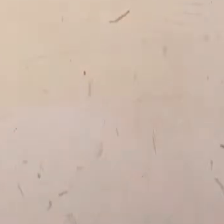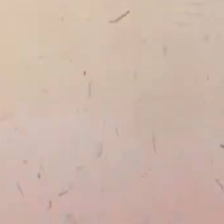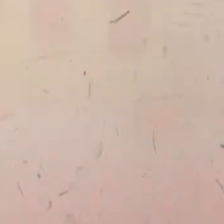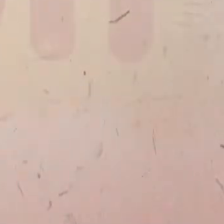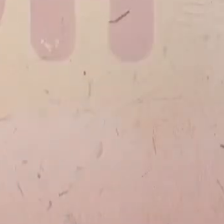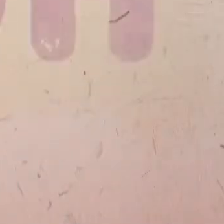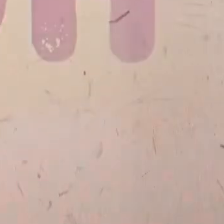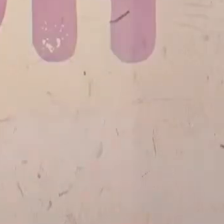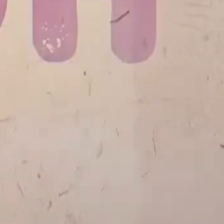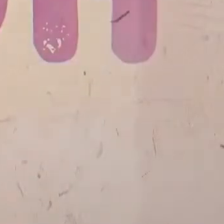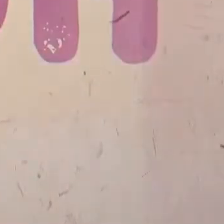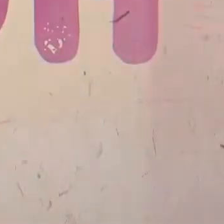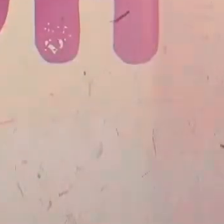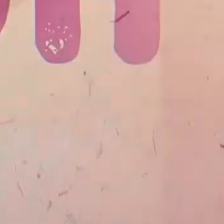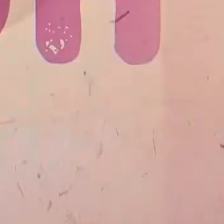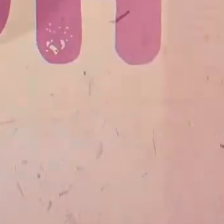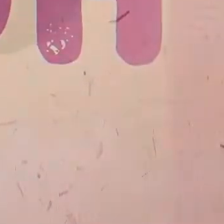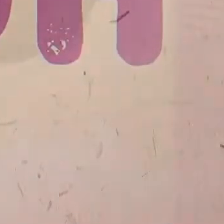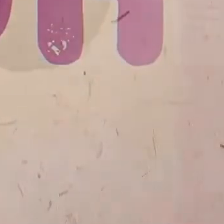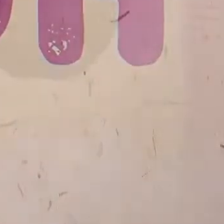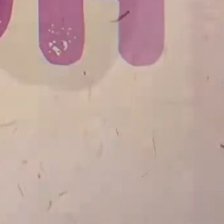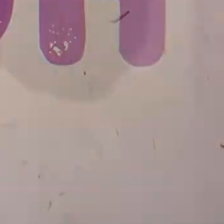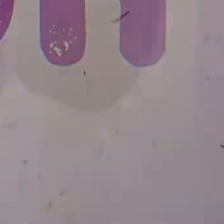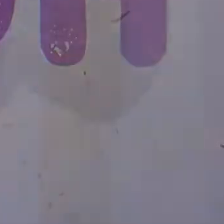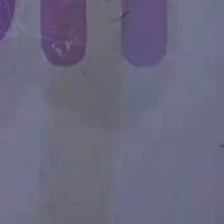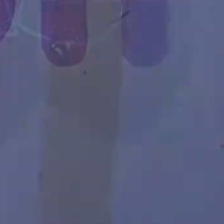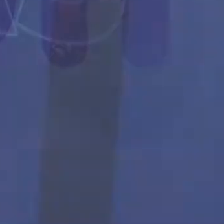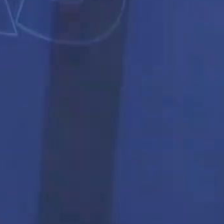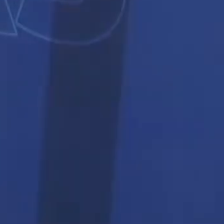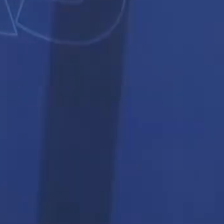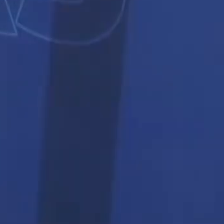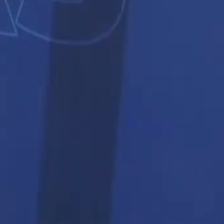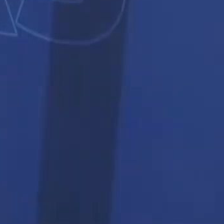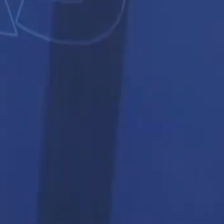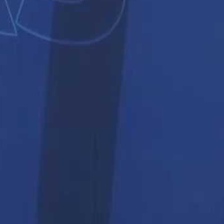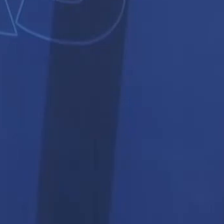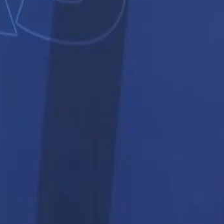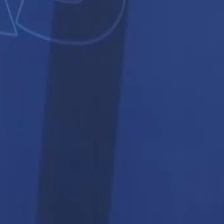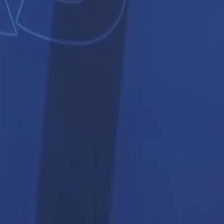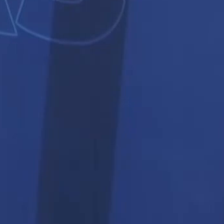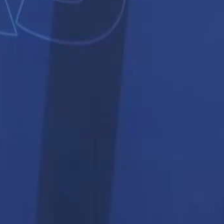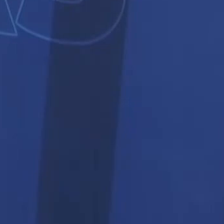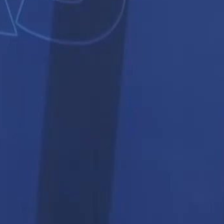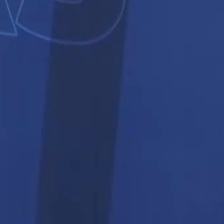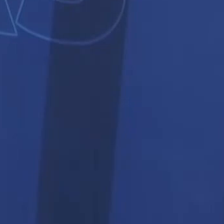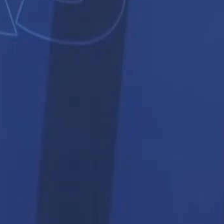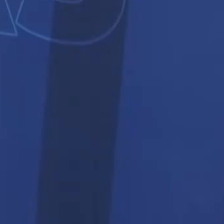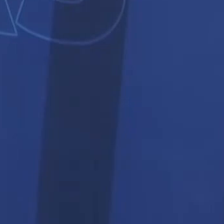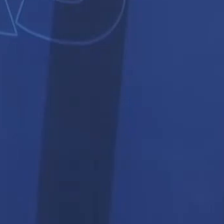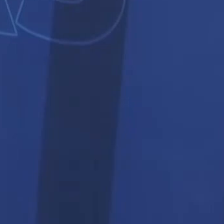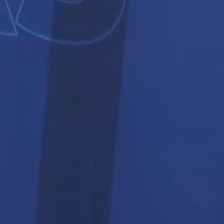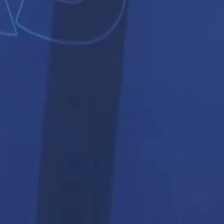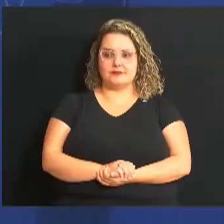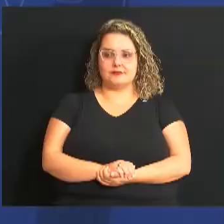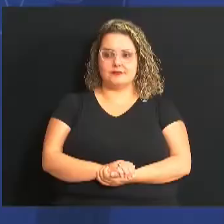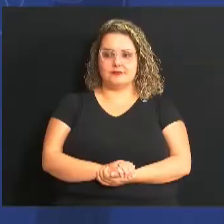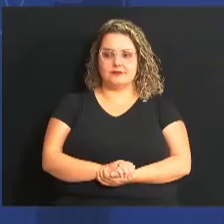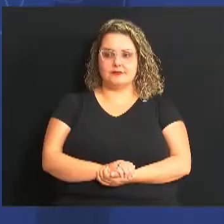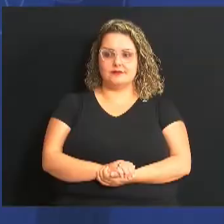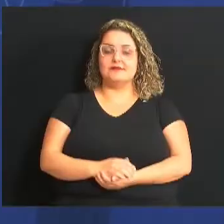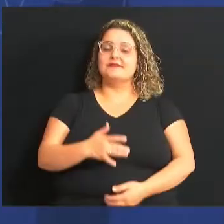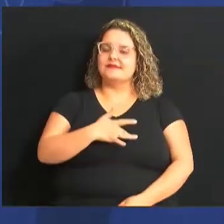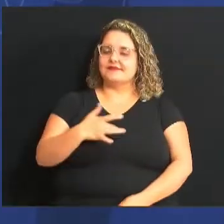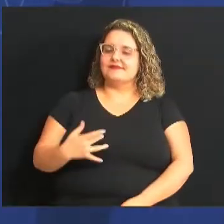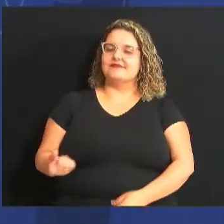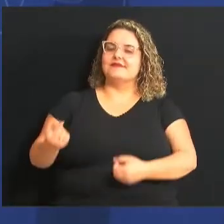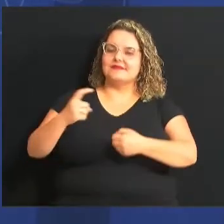Saúde Saúde é Vida de volta. Eu falei que era jogo rápido, só